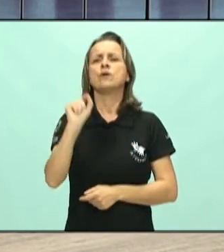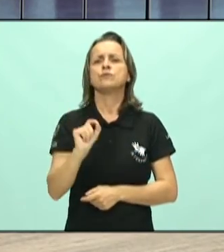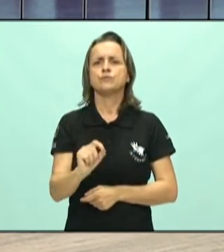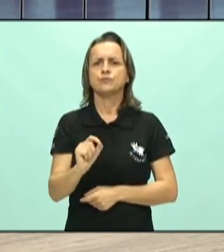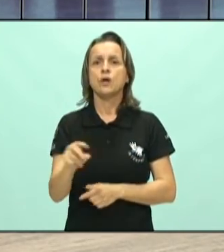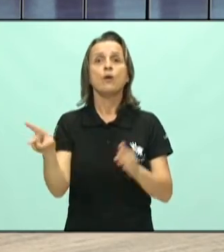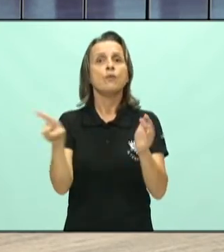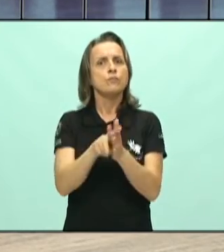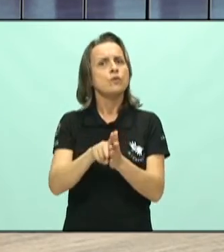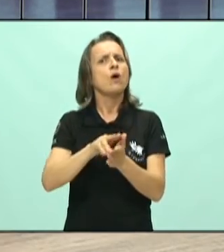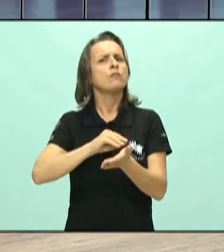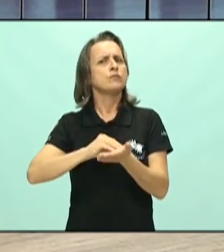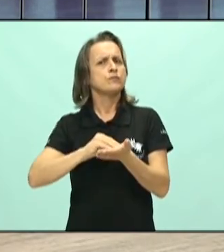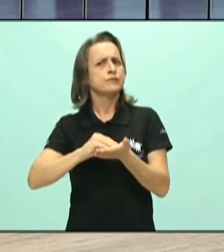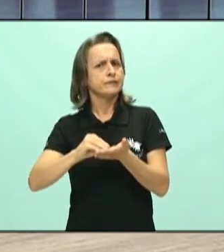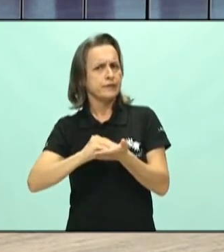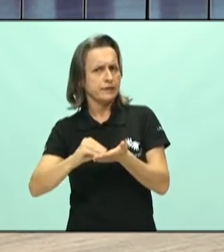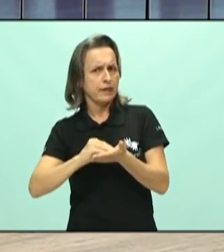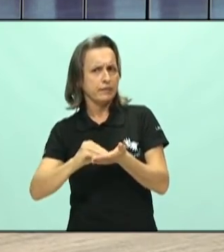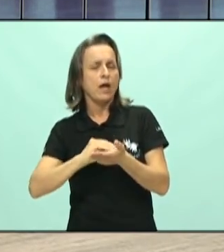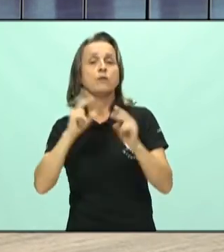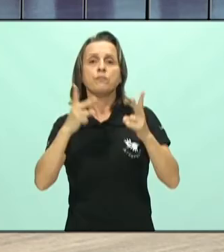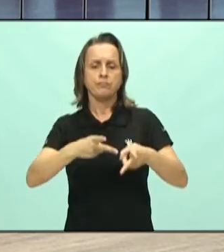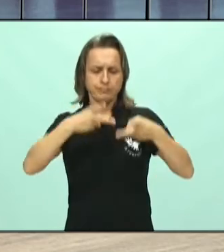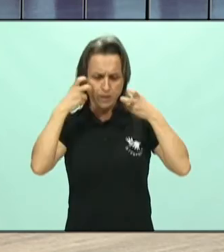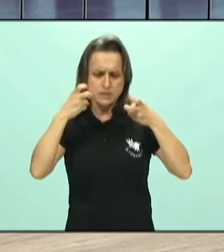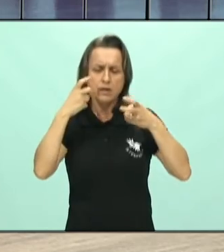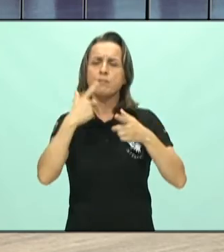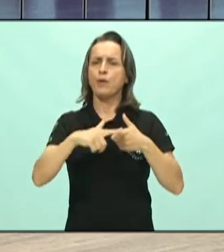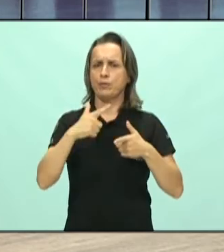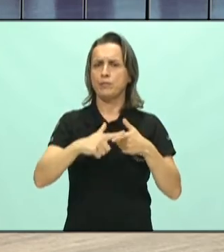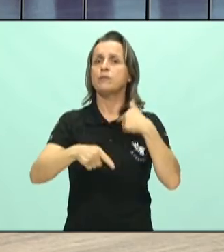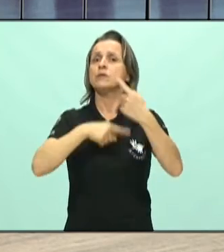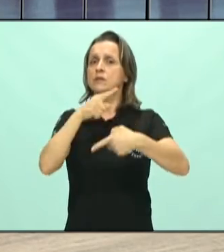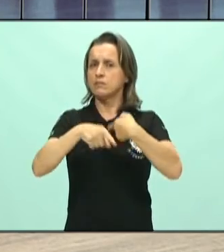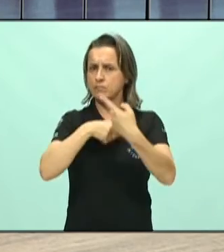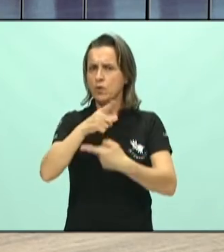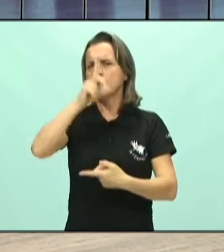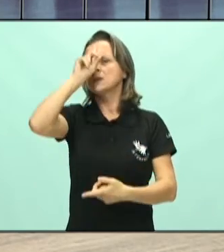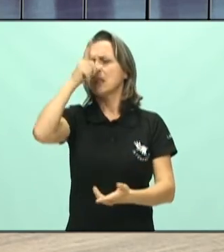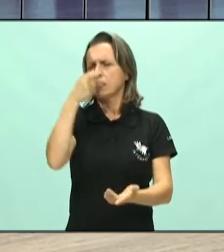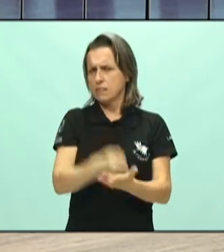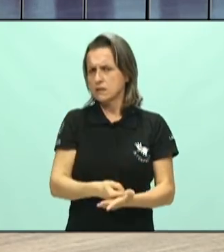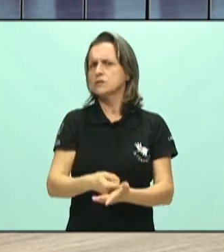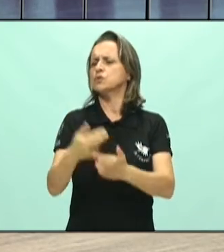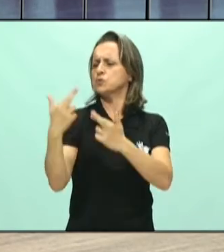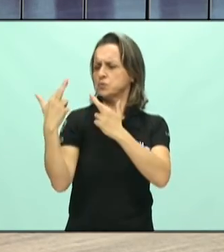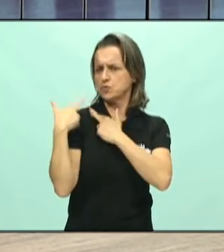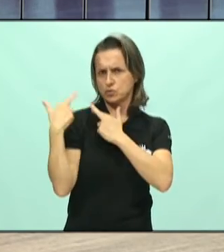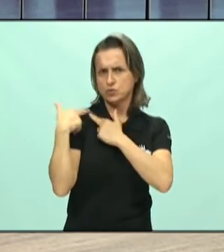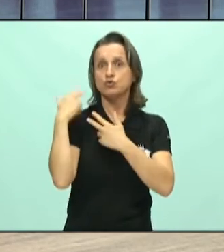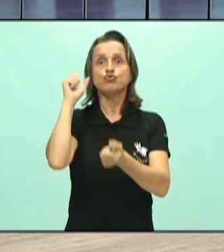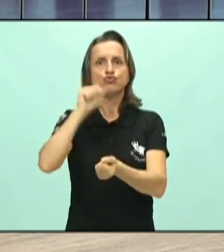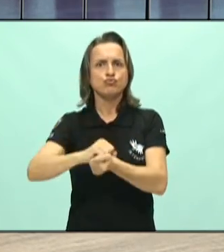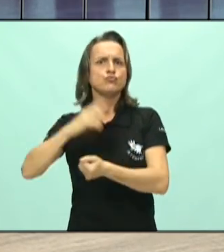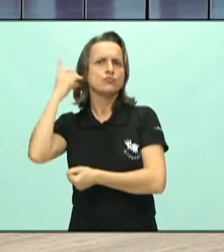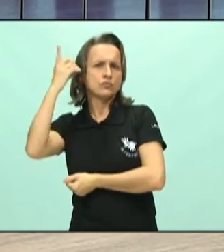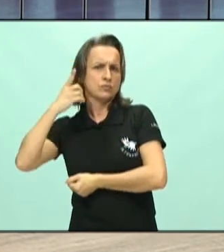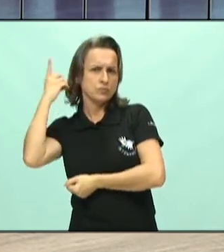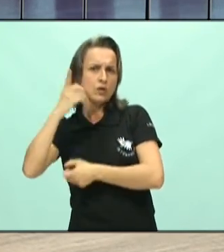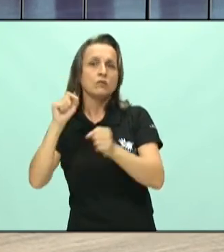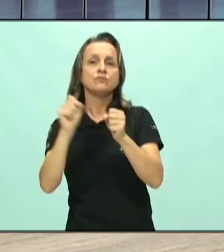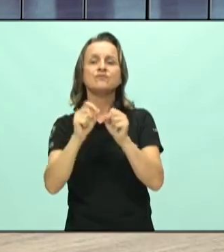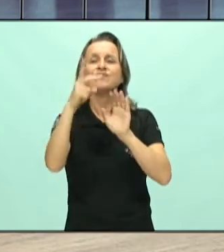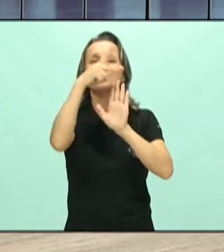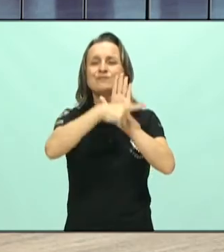O próprio secretário, ele identificou os problemas e ele se comprometeu, junto aos deputados, de fazer o projeto de